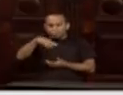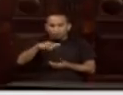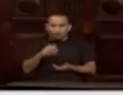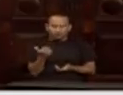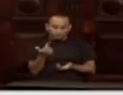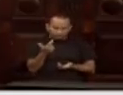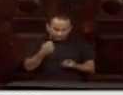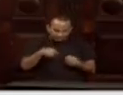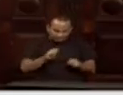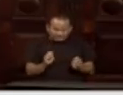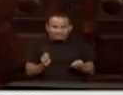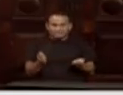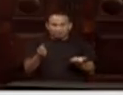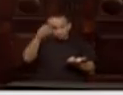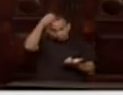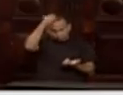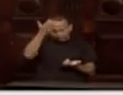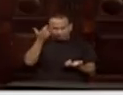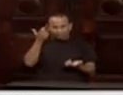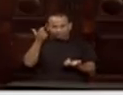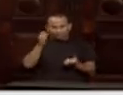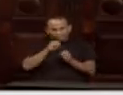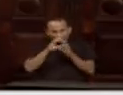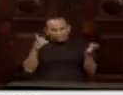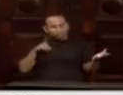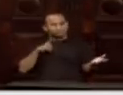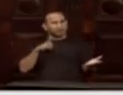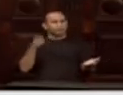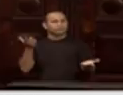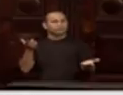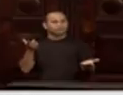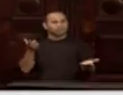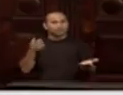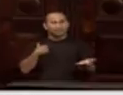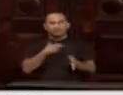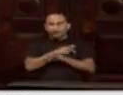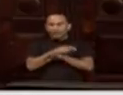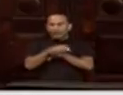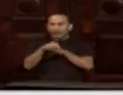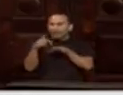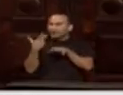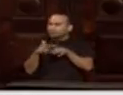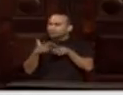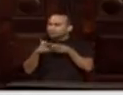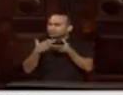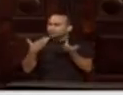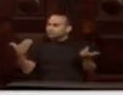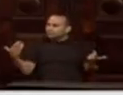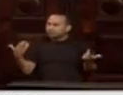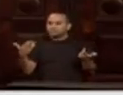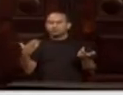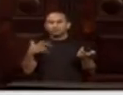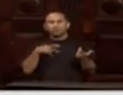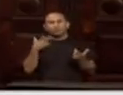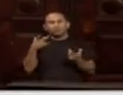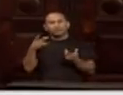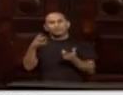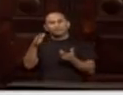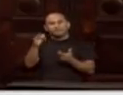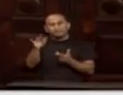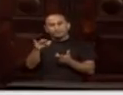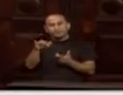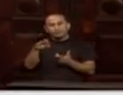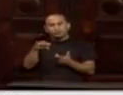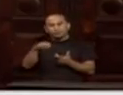necessidade de suspensão claro que há inúmeras inúmeros fatos inúmeros casos onde a fetranspor foi